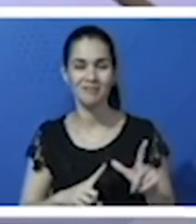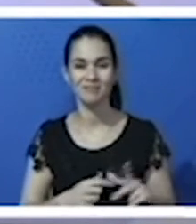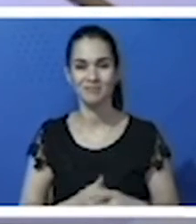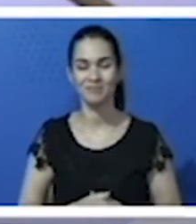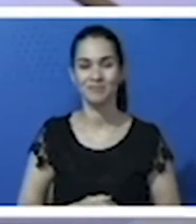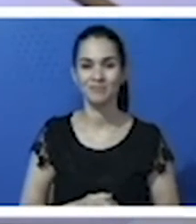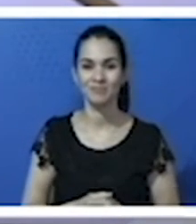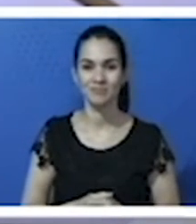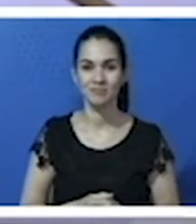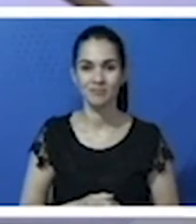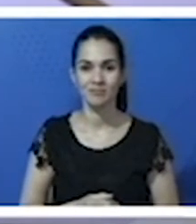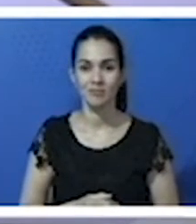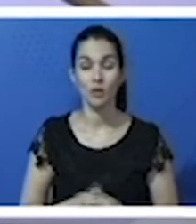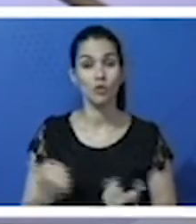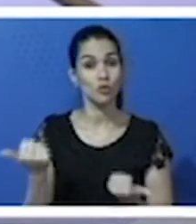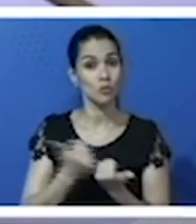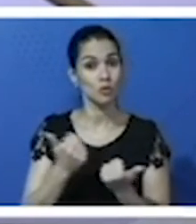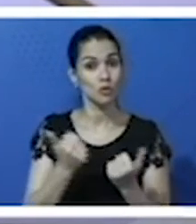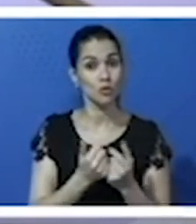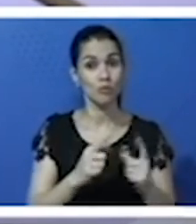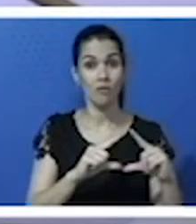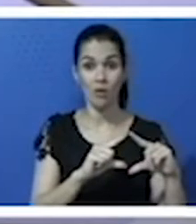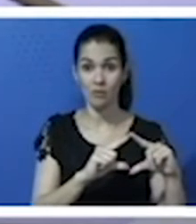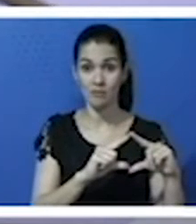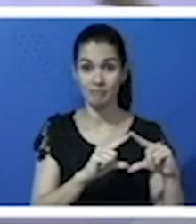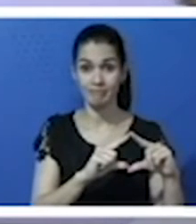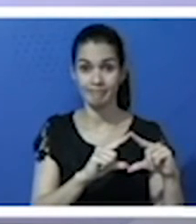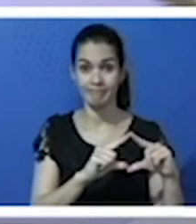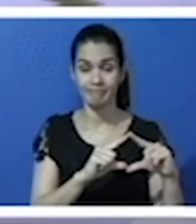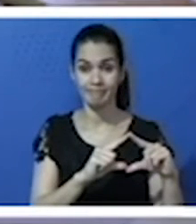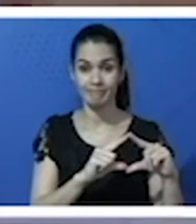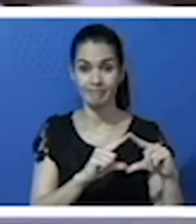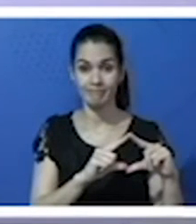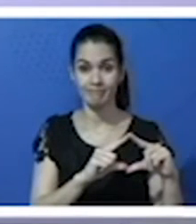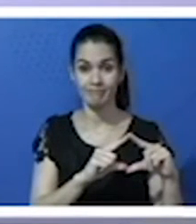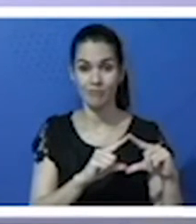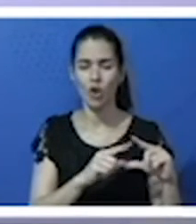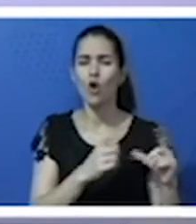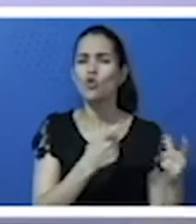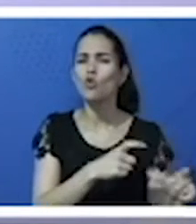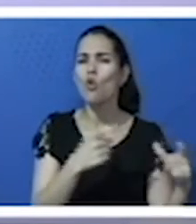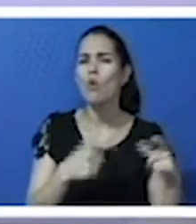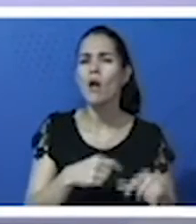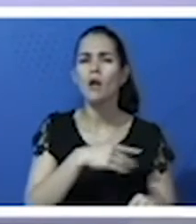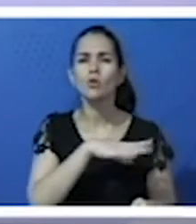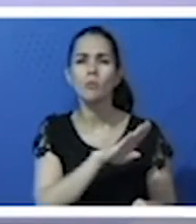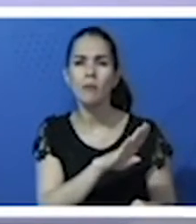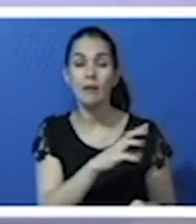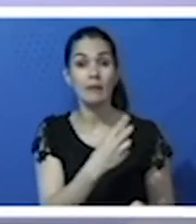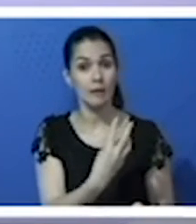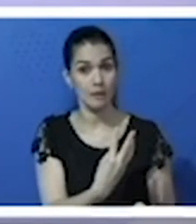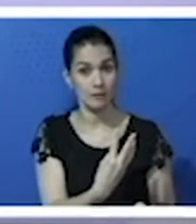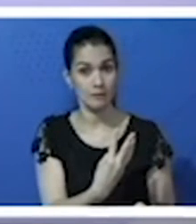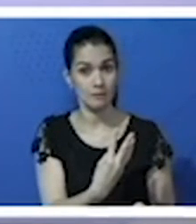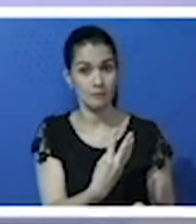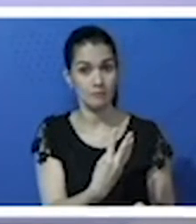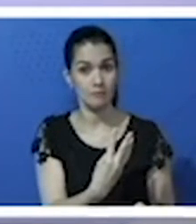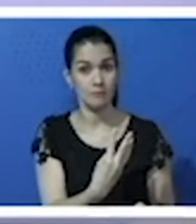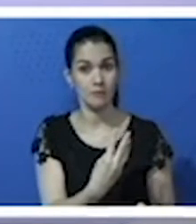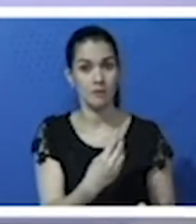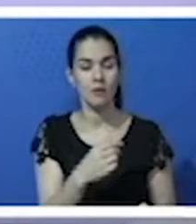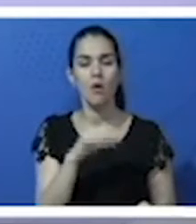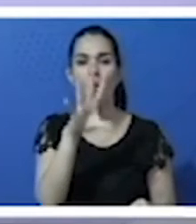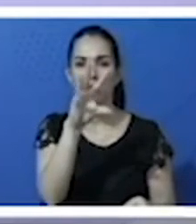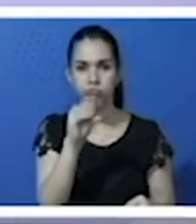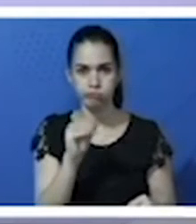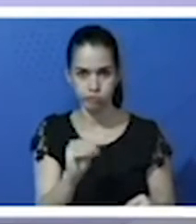18. Substituímos aqui na fórmula do delta. No lugar do b, coloca 3, copia o menos